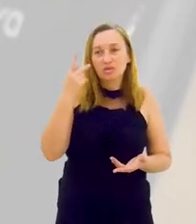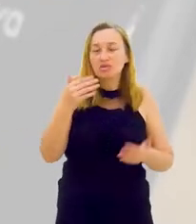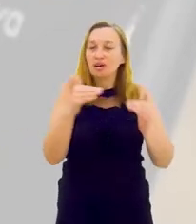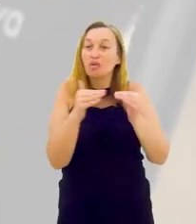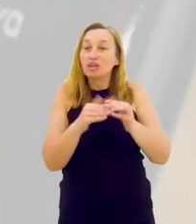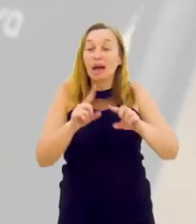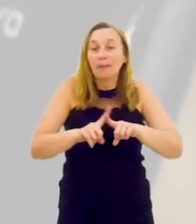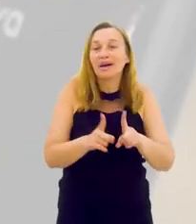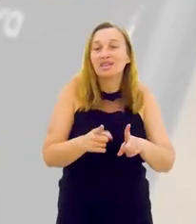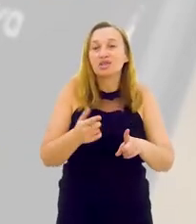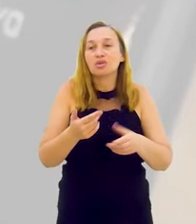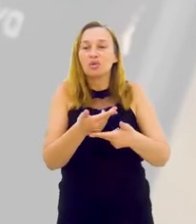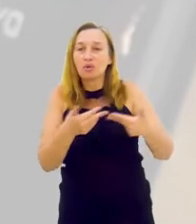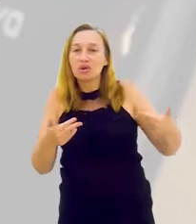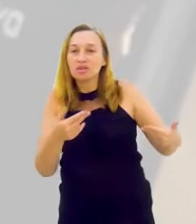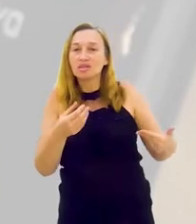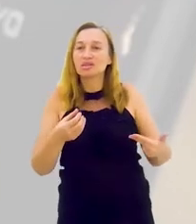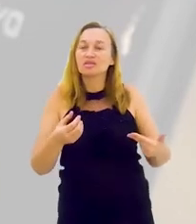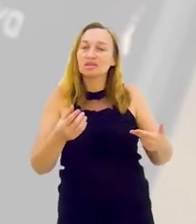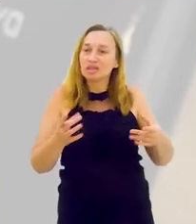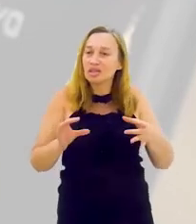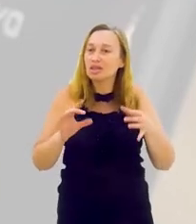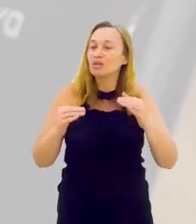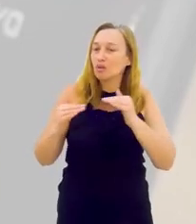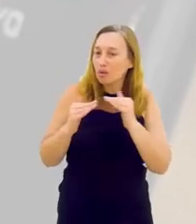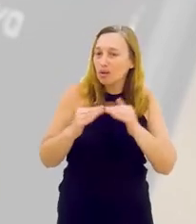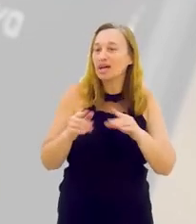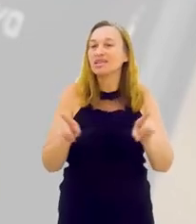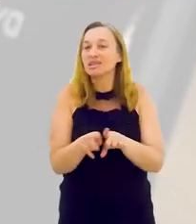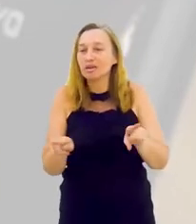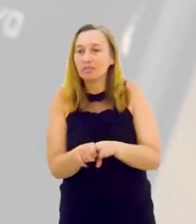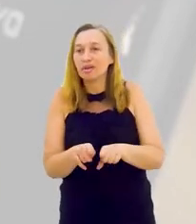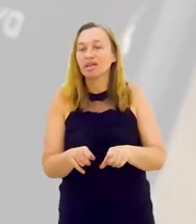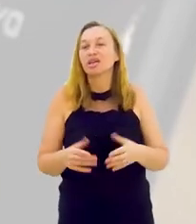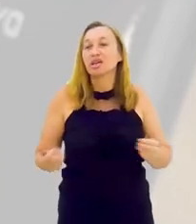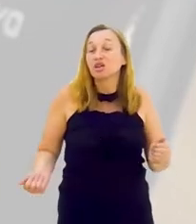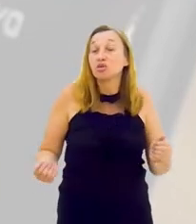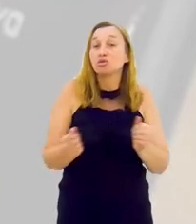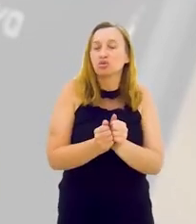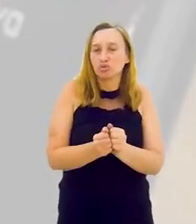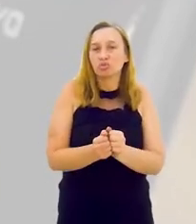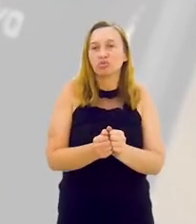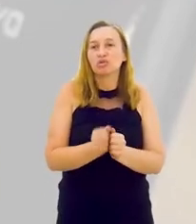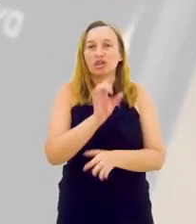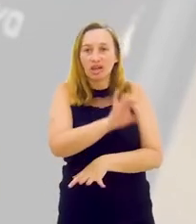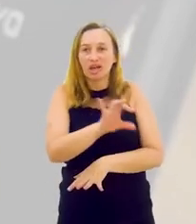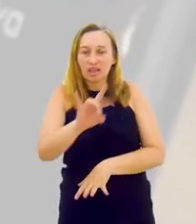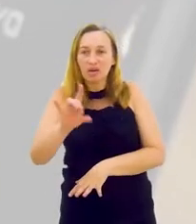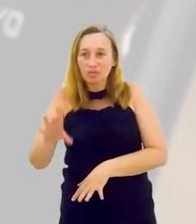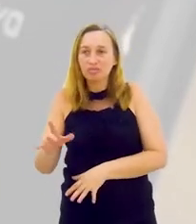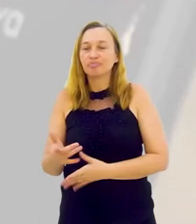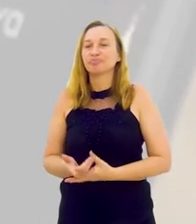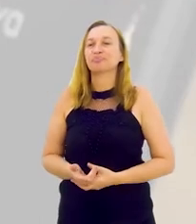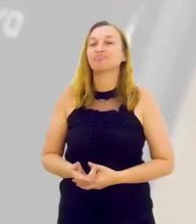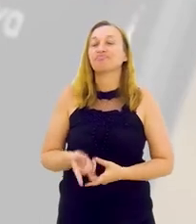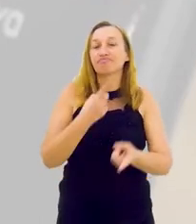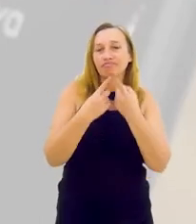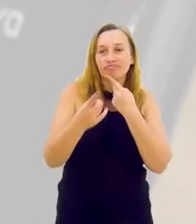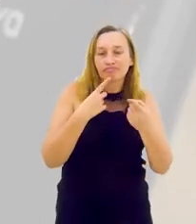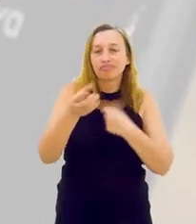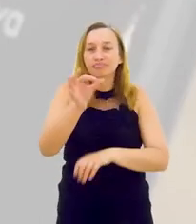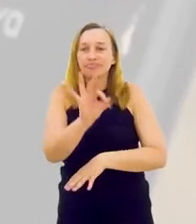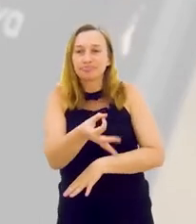mas alguma coisa vai ser consenso que está ali dentro, tá? Em cima da bandeira justa que cada um tenha. E a partir das